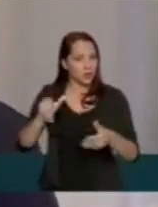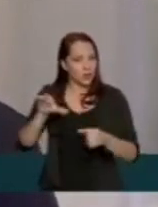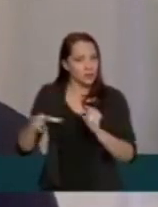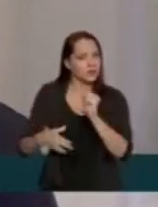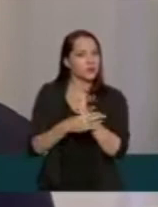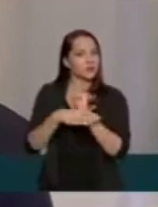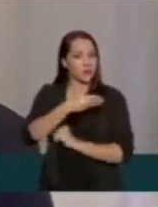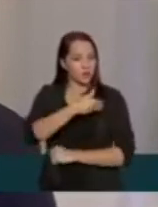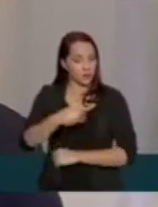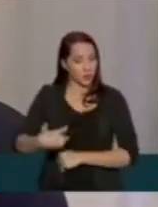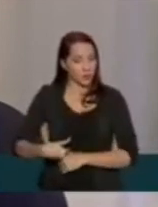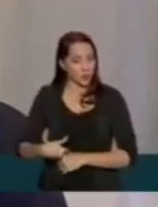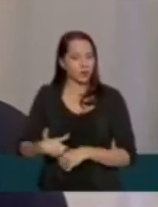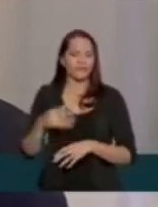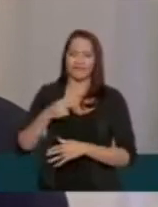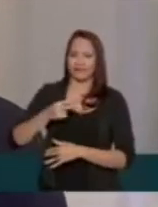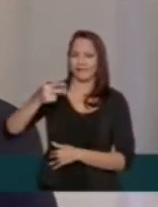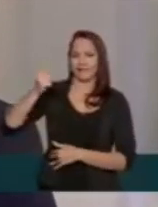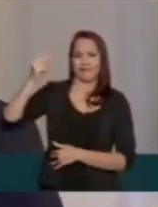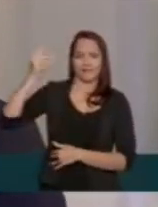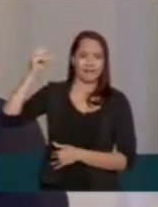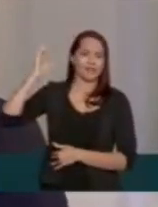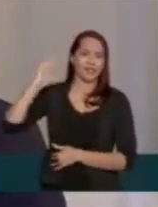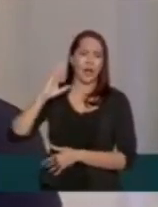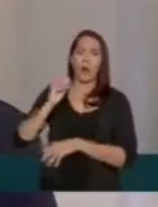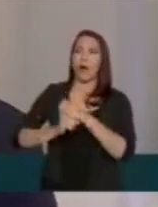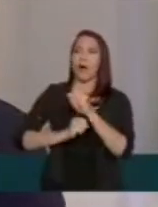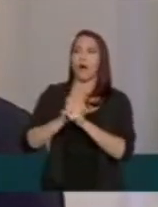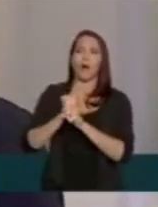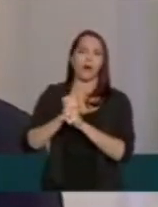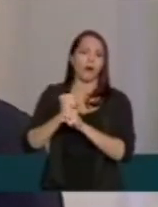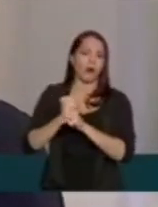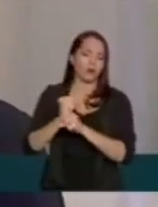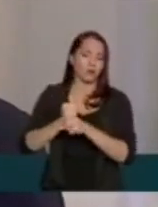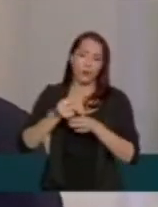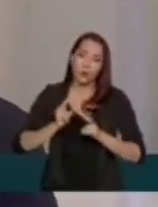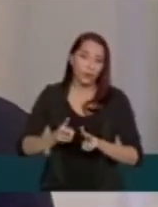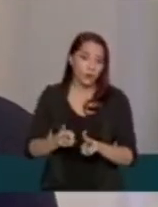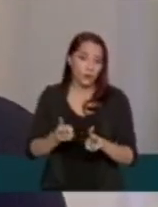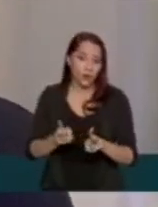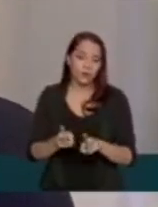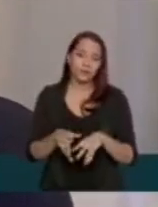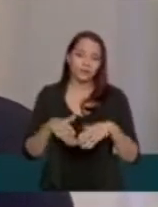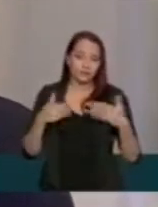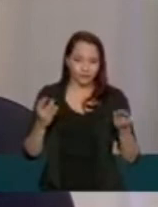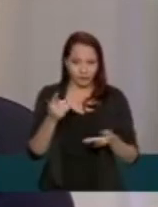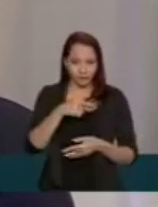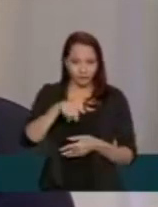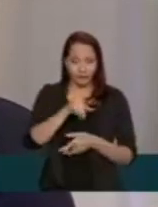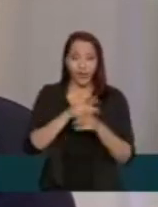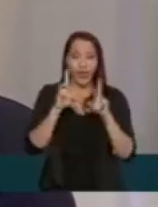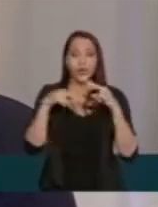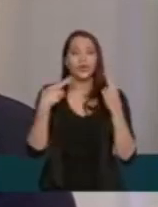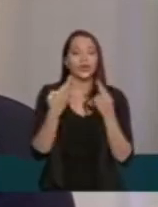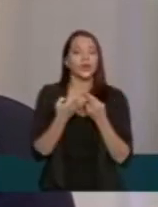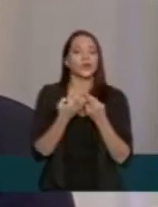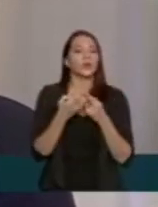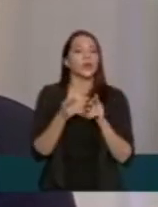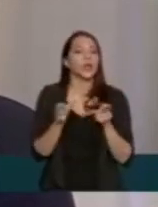Segurança Pública. Essa é a demanda antiga. Passou o ano inteiro e continua. Então, os senhores saem da reunião